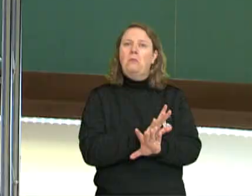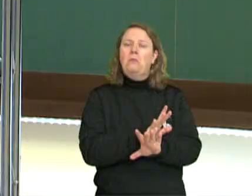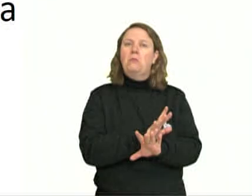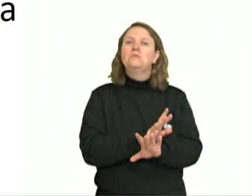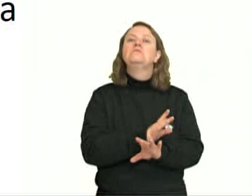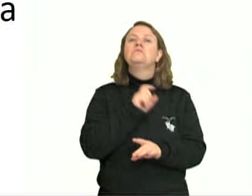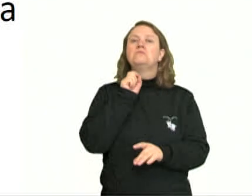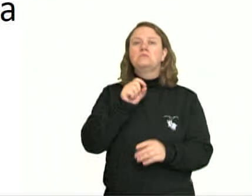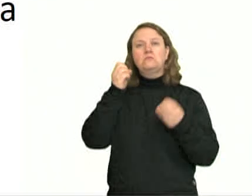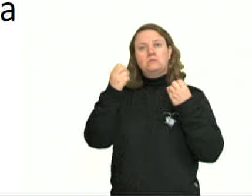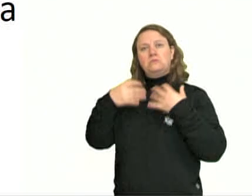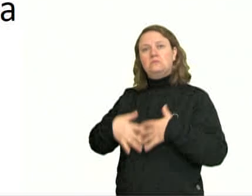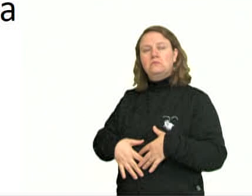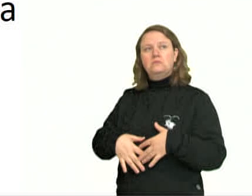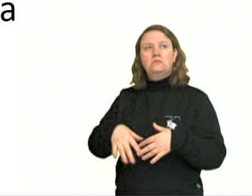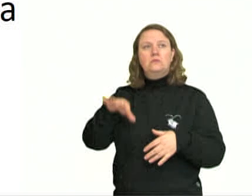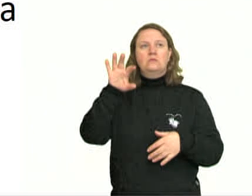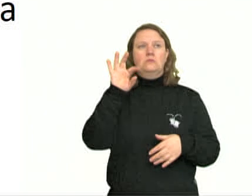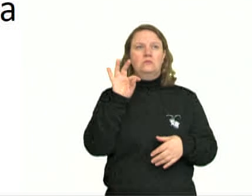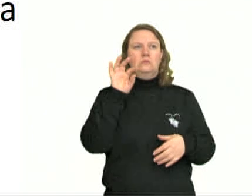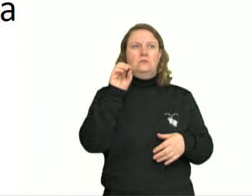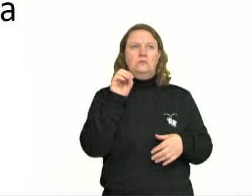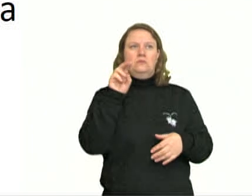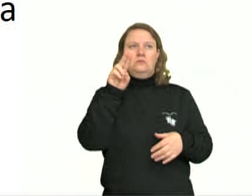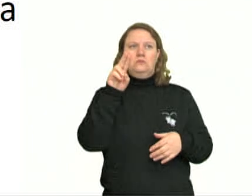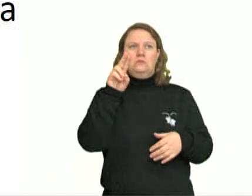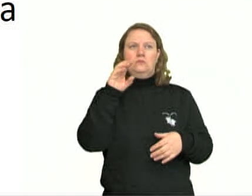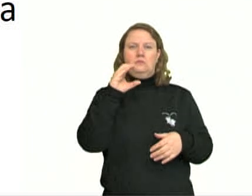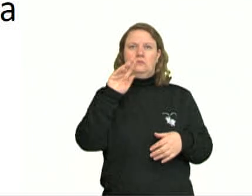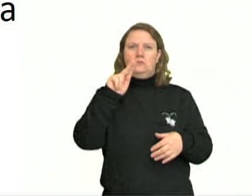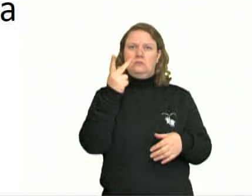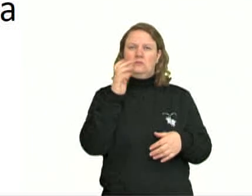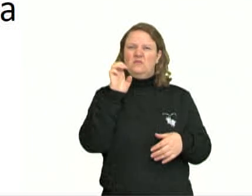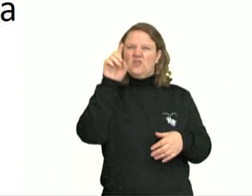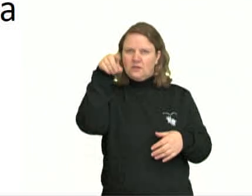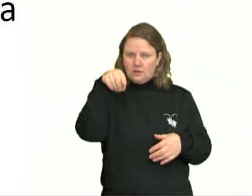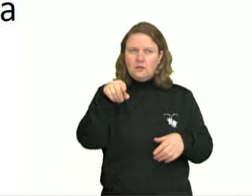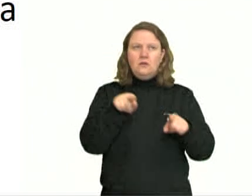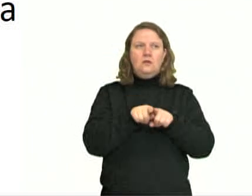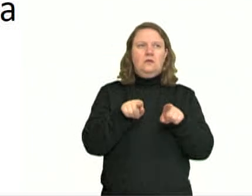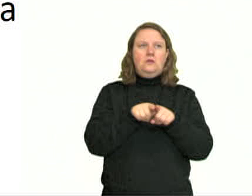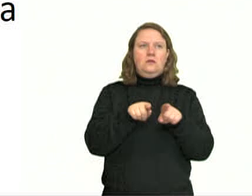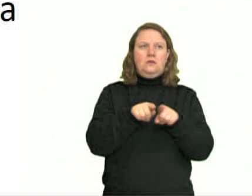Outras palavras, como o touché e o pin, também são utilizados para